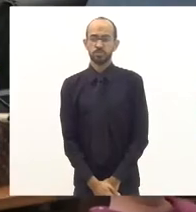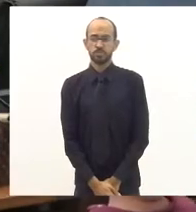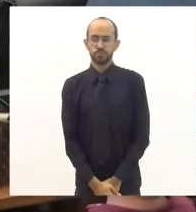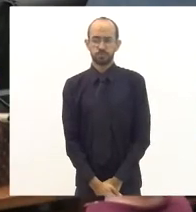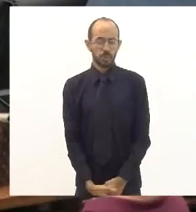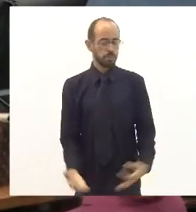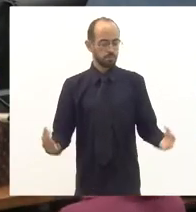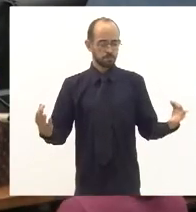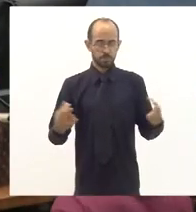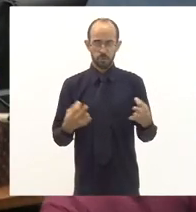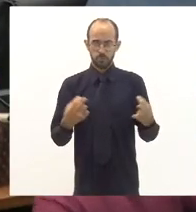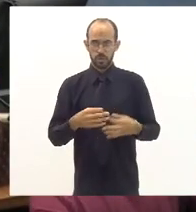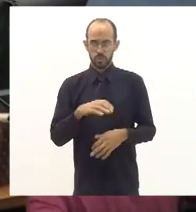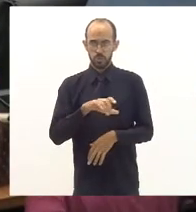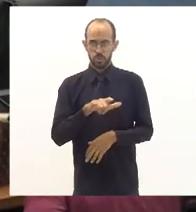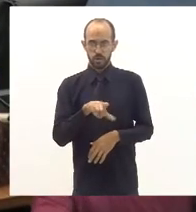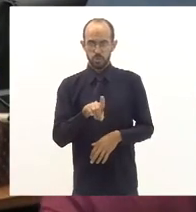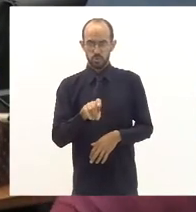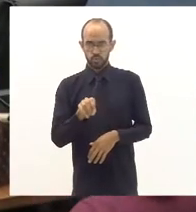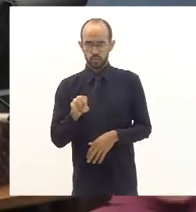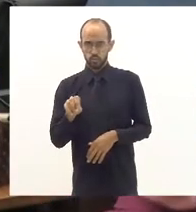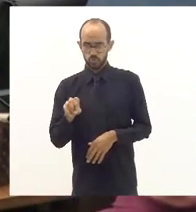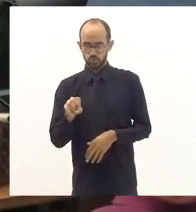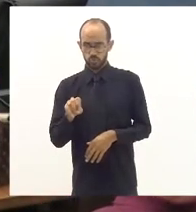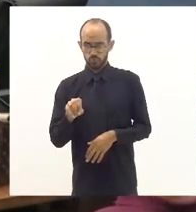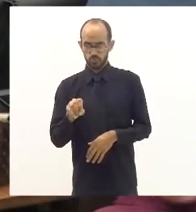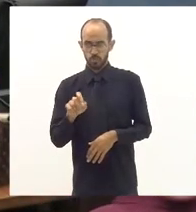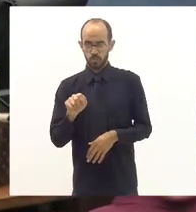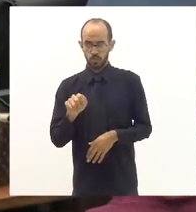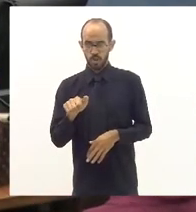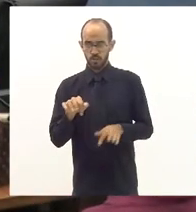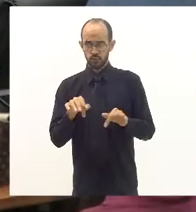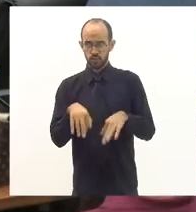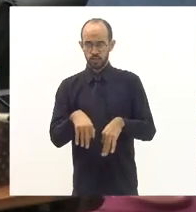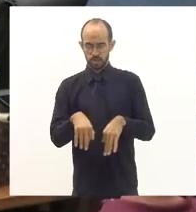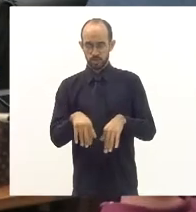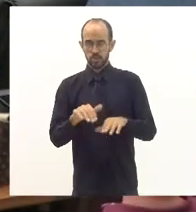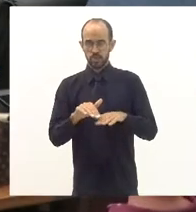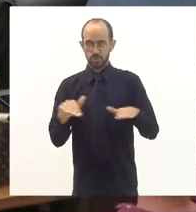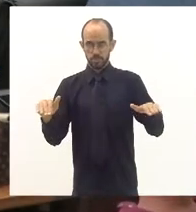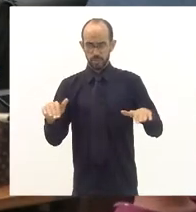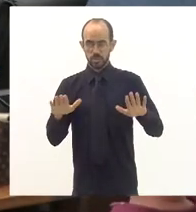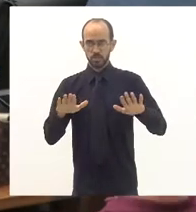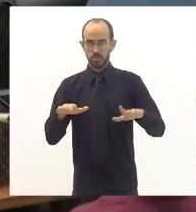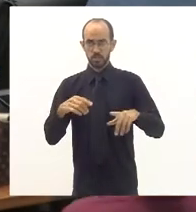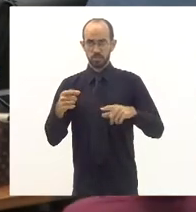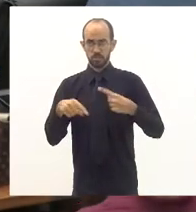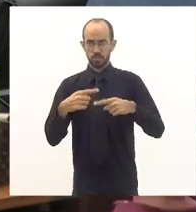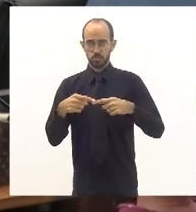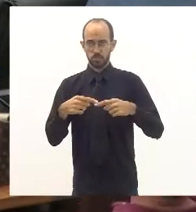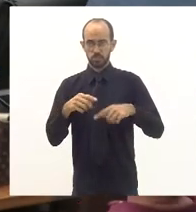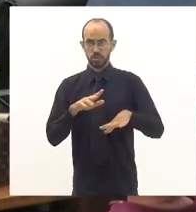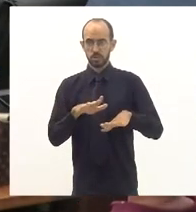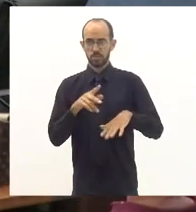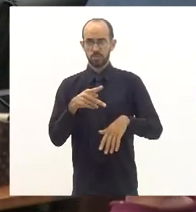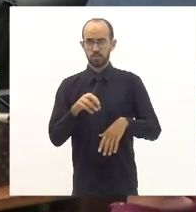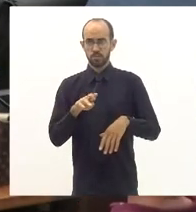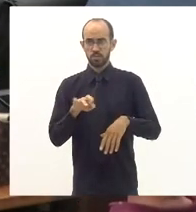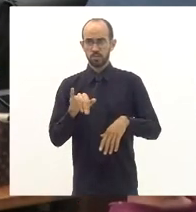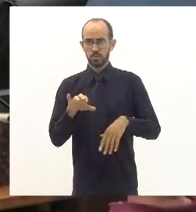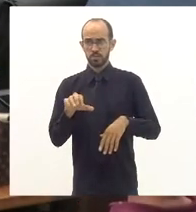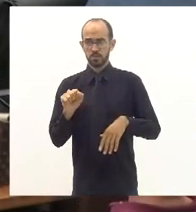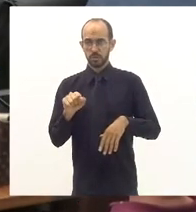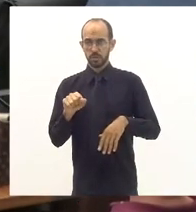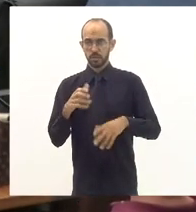Perfeito, Cláudia. Estamos quase dissolvendo essa mesa para fazer a próxima, mas a Patrícia Esteves quer também fazer